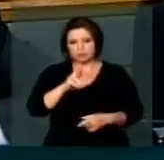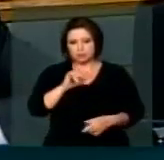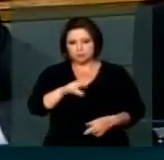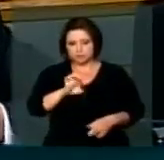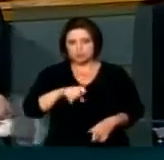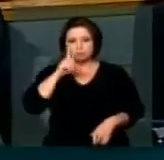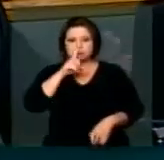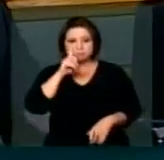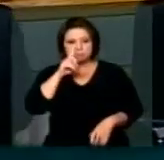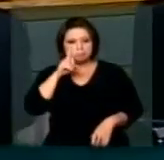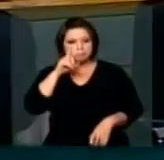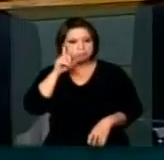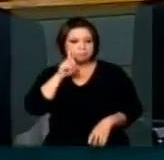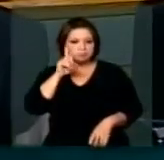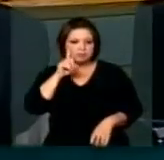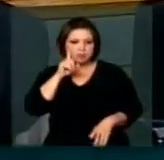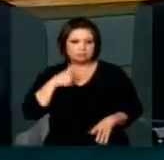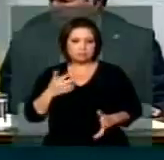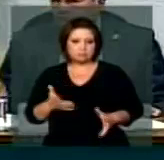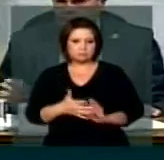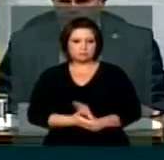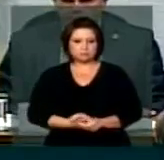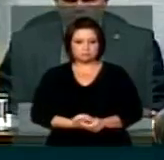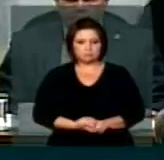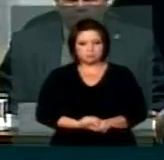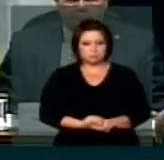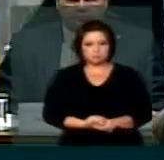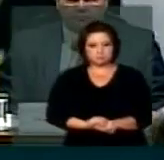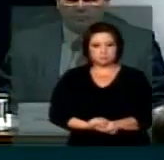criminoso da Passadina. Perfeito.